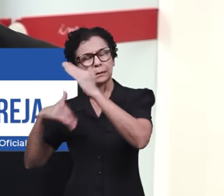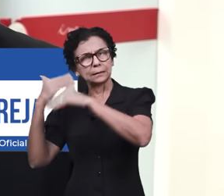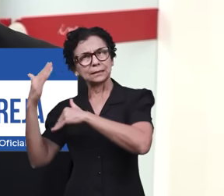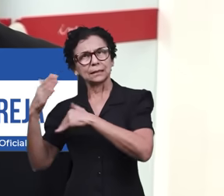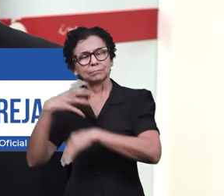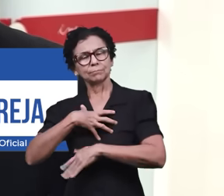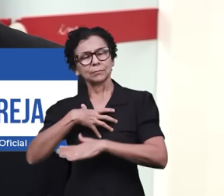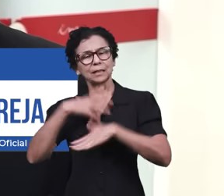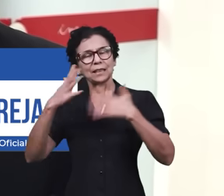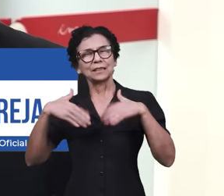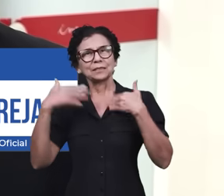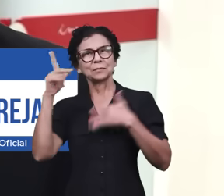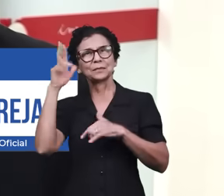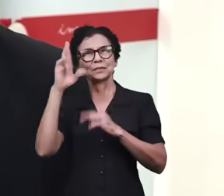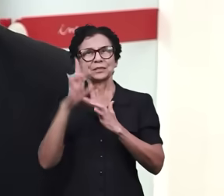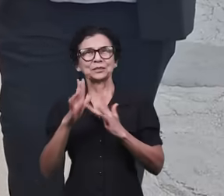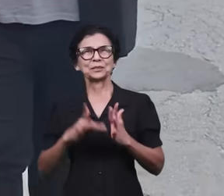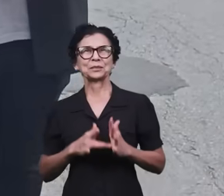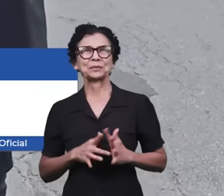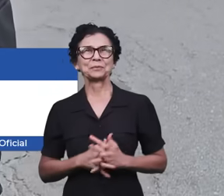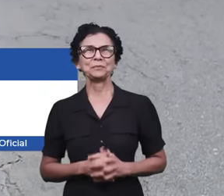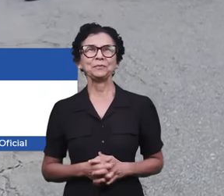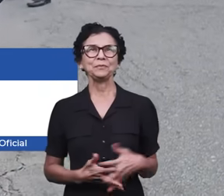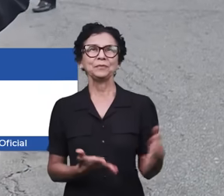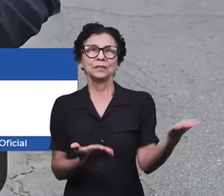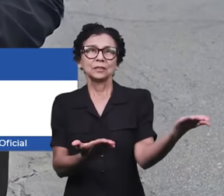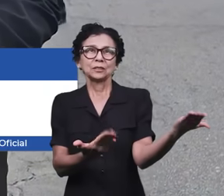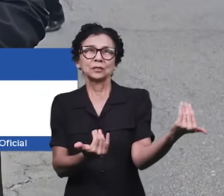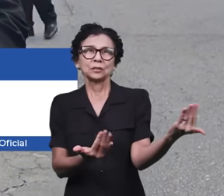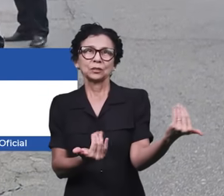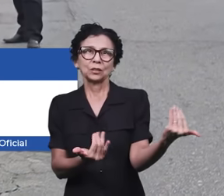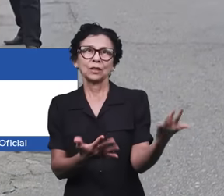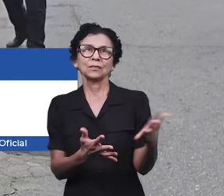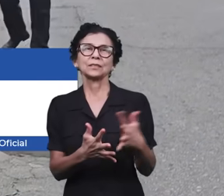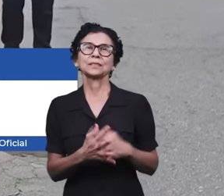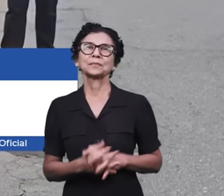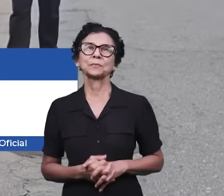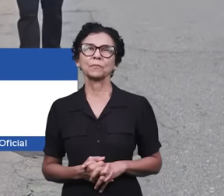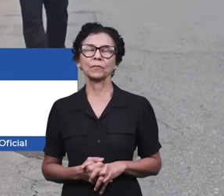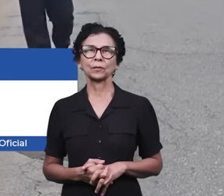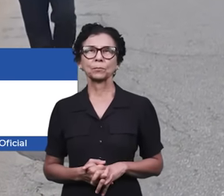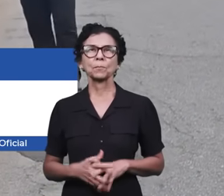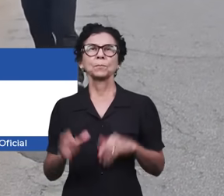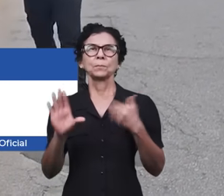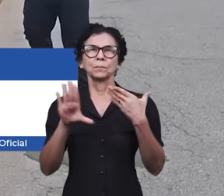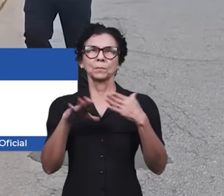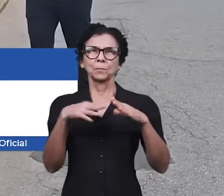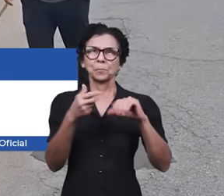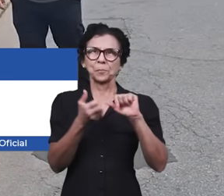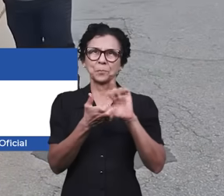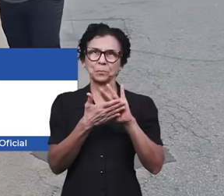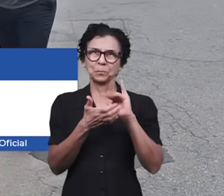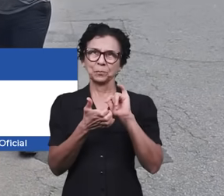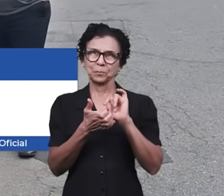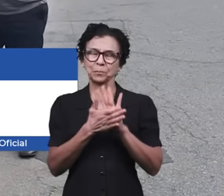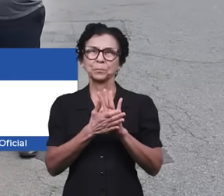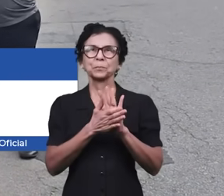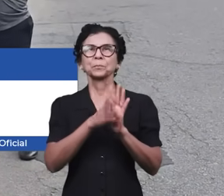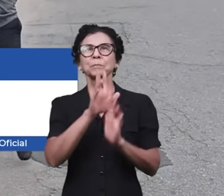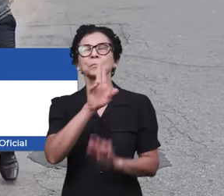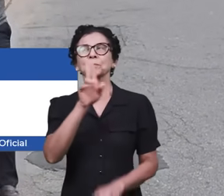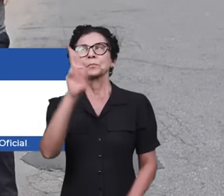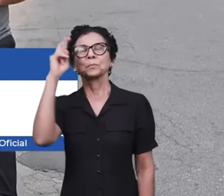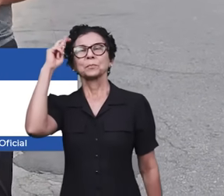grande alegria. A paz seja a todos. Os jovens da Igreja de Biguaçu realizaram uma cantata, momento de adoração ao